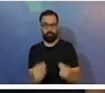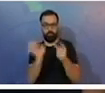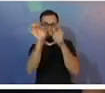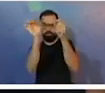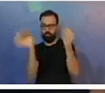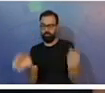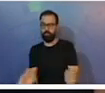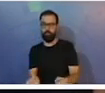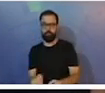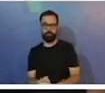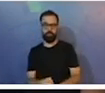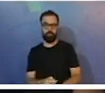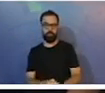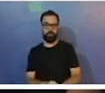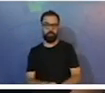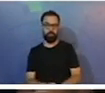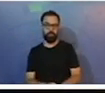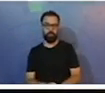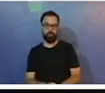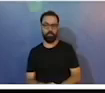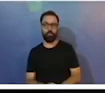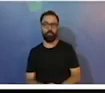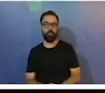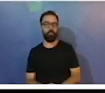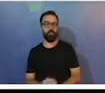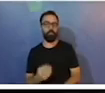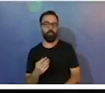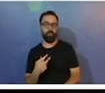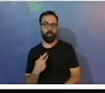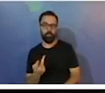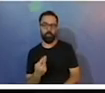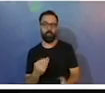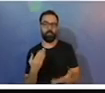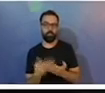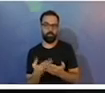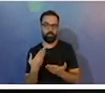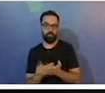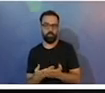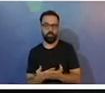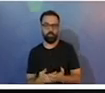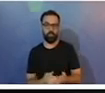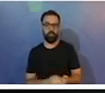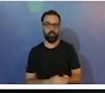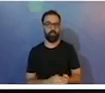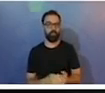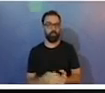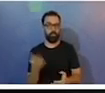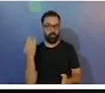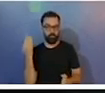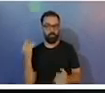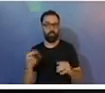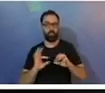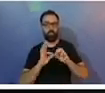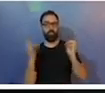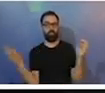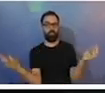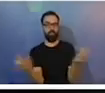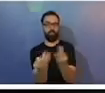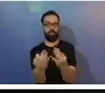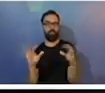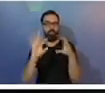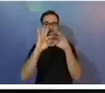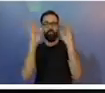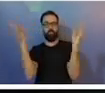os meridianos. Então, o que nós estudamos? Estudamos as linhas horizontais, que são